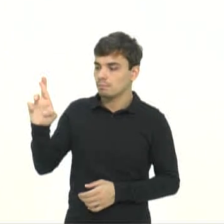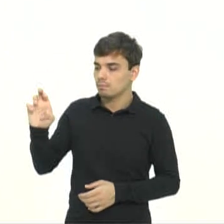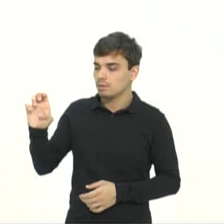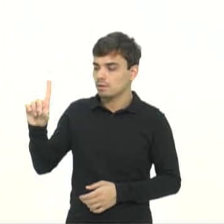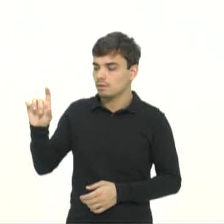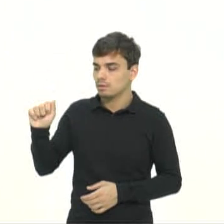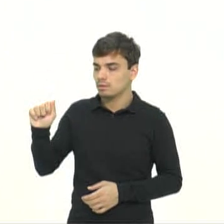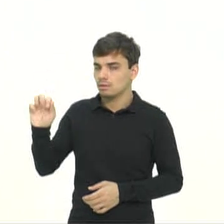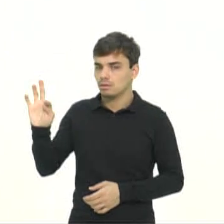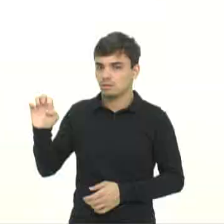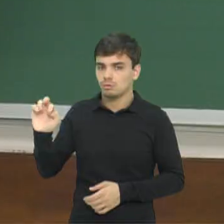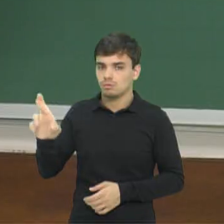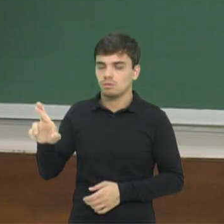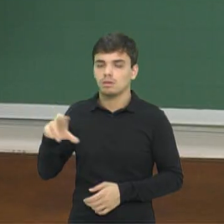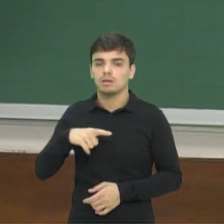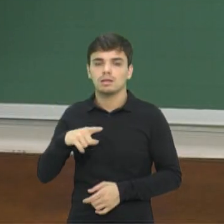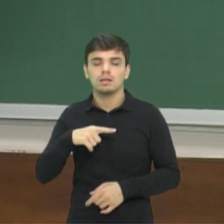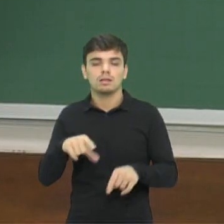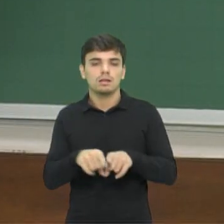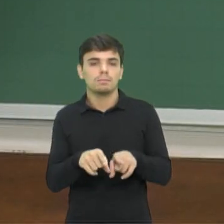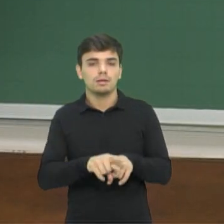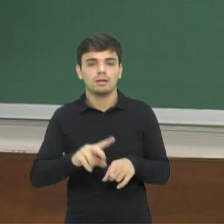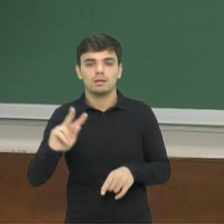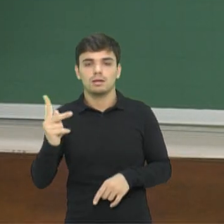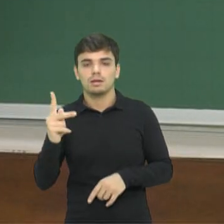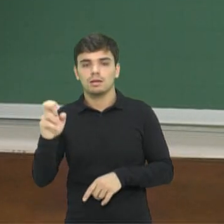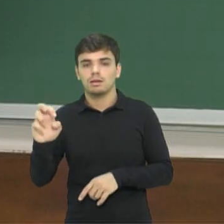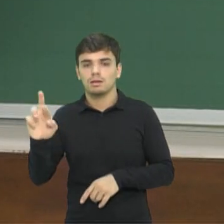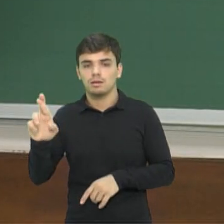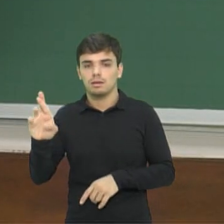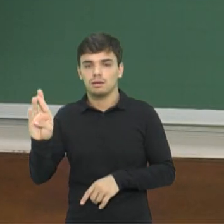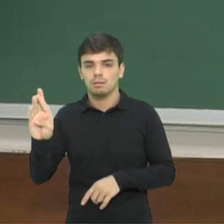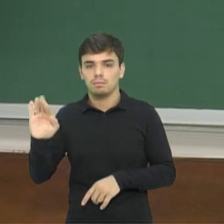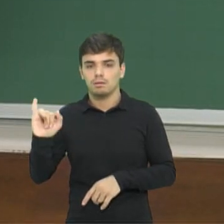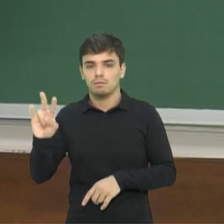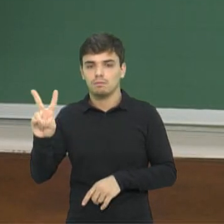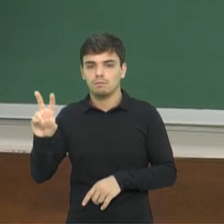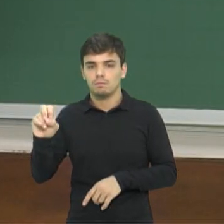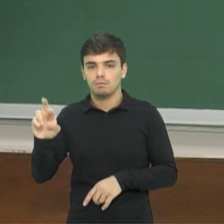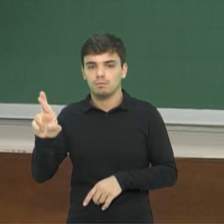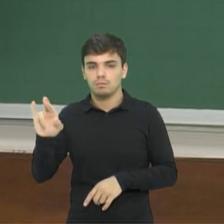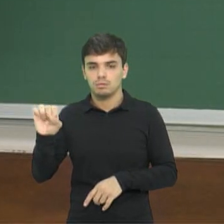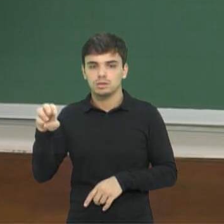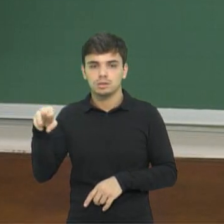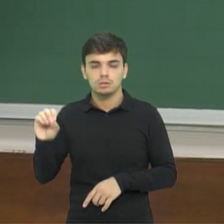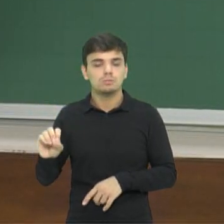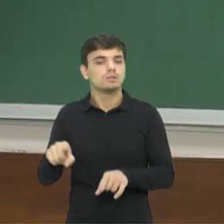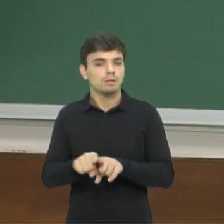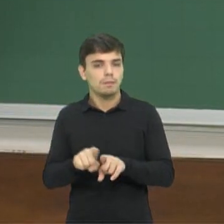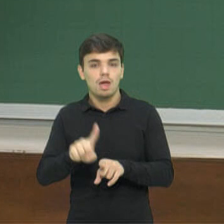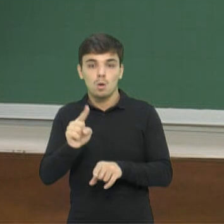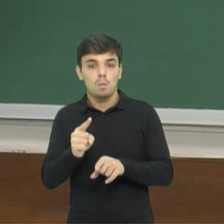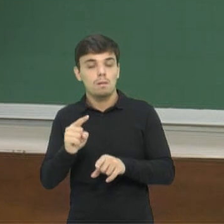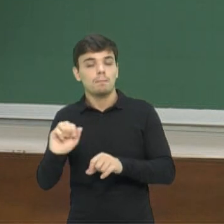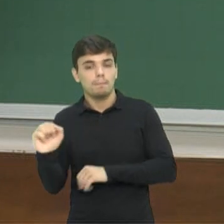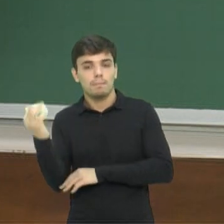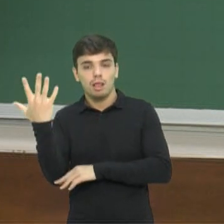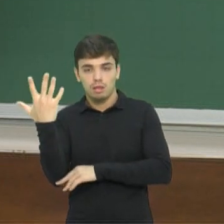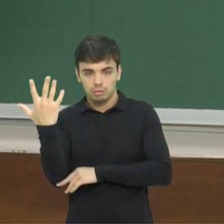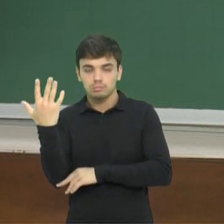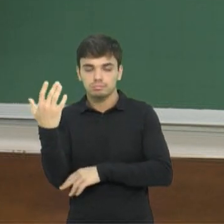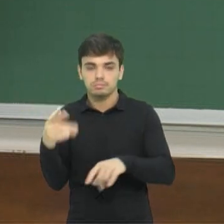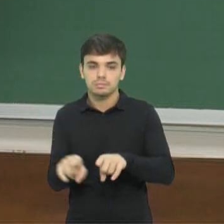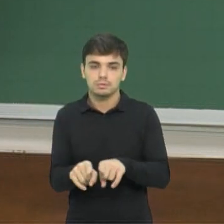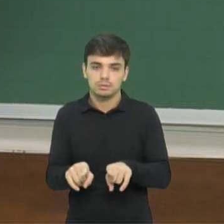ainda o herbivorismo, que é um tipo especial de predação, né? Que no caso a presa é uma planta. Parasitismo, que pode ser